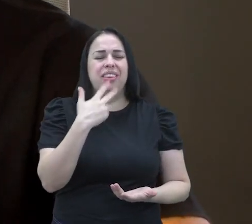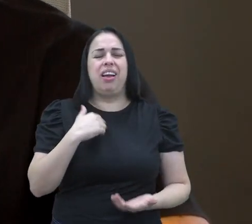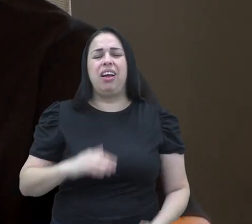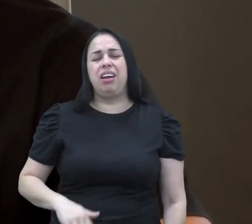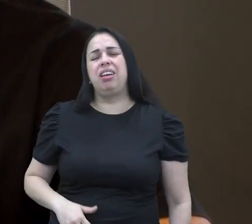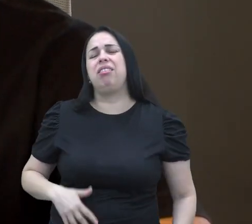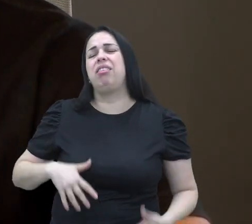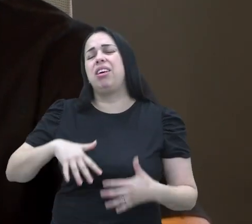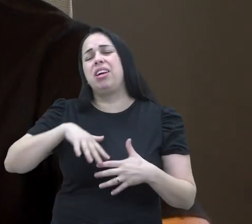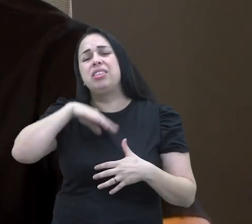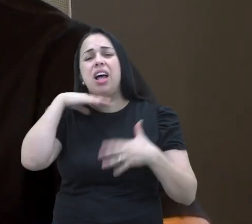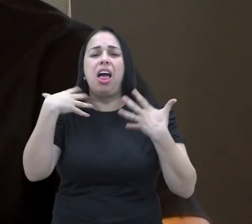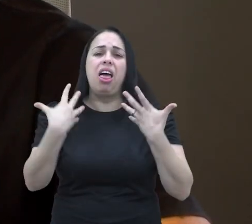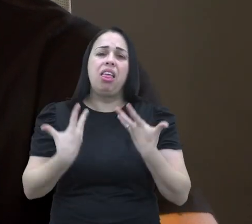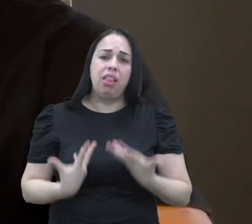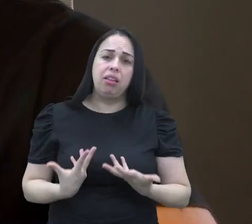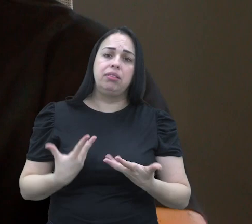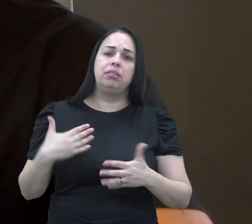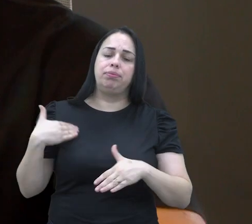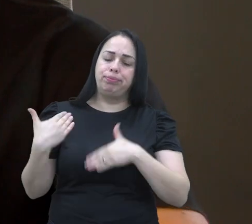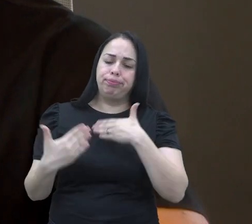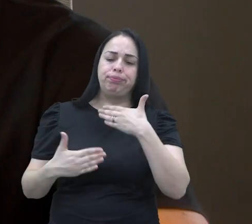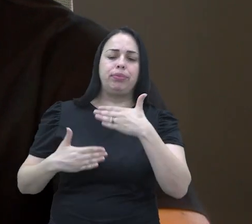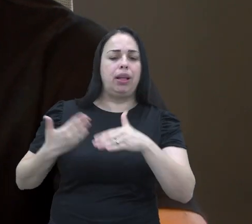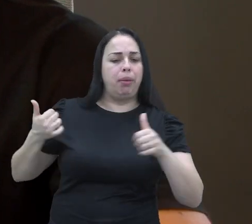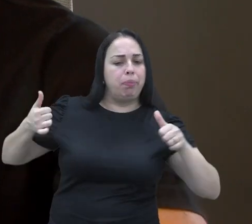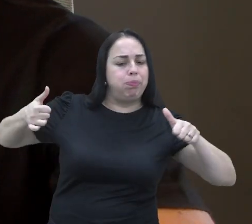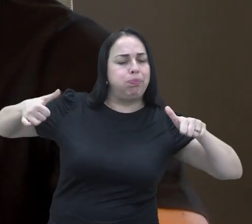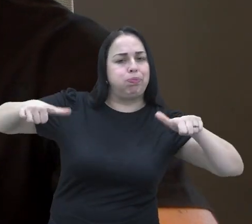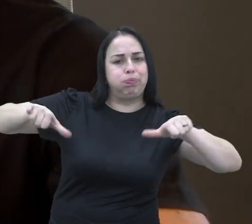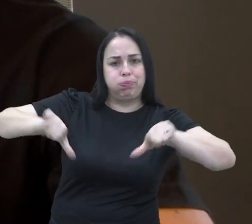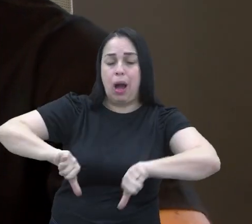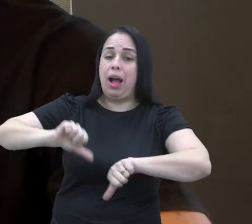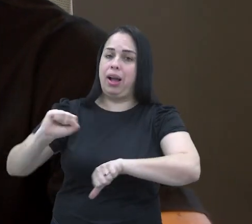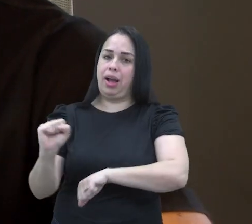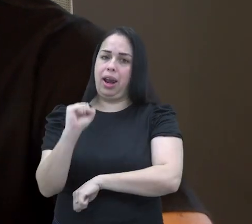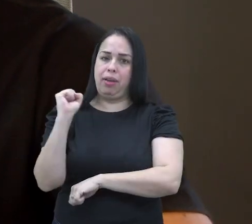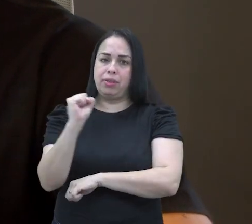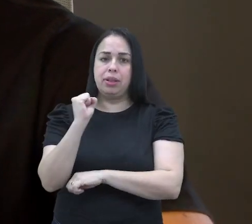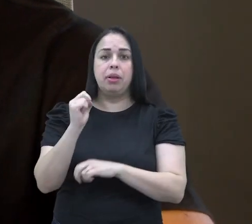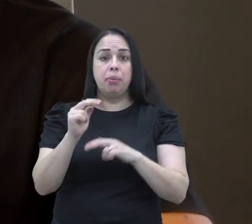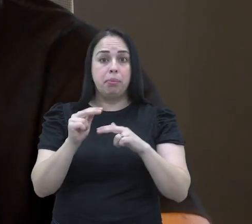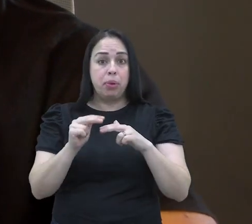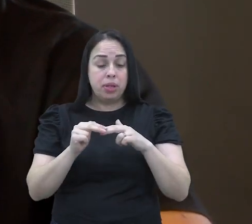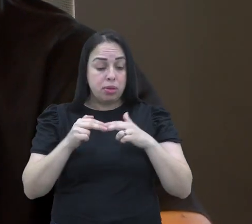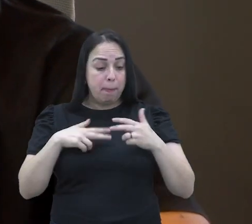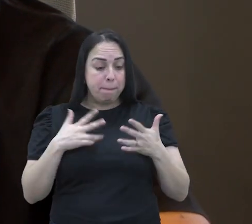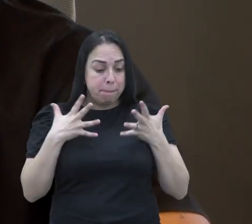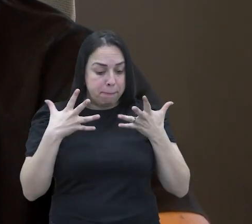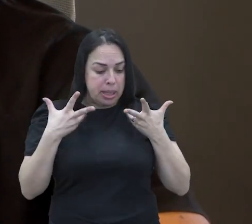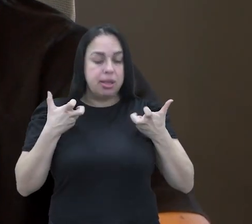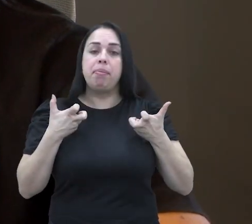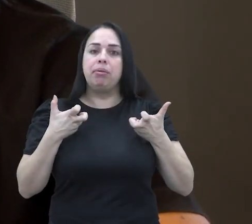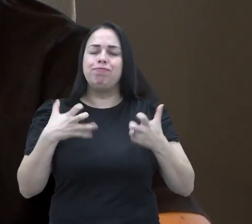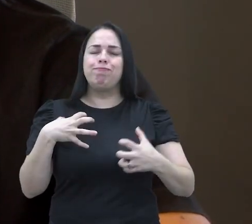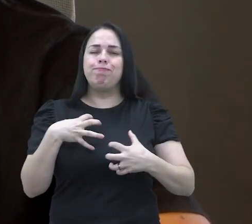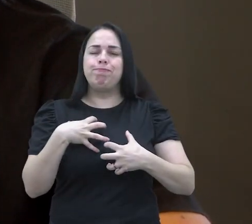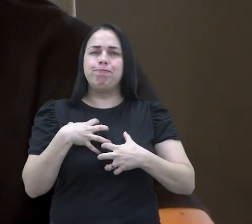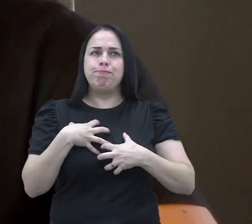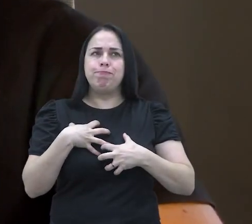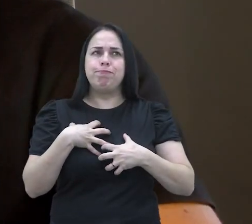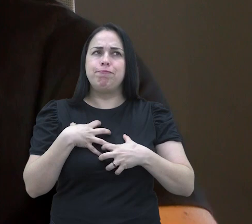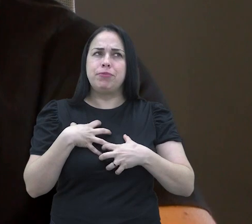do quanto eu estou cansado. Com isso, eu vou evoluindo para questões muito mais graves. Então, eu perceber esse processo é um